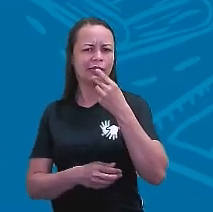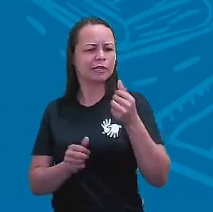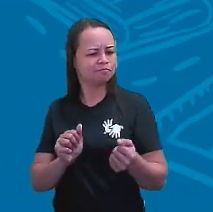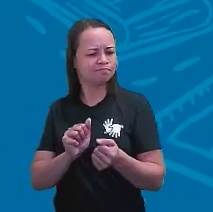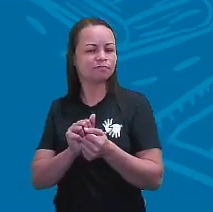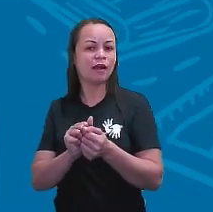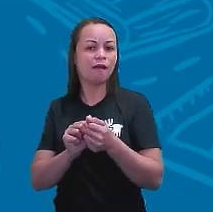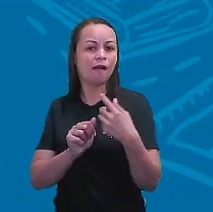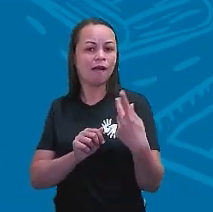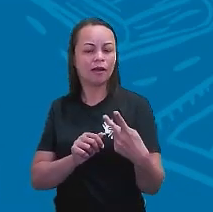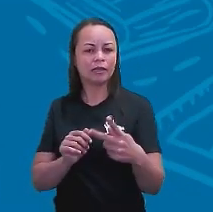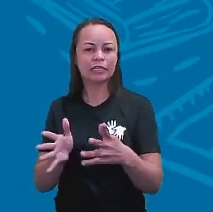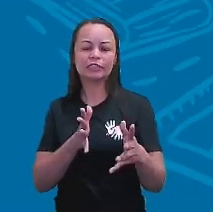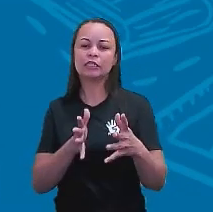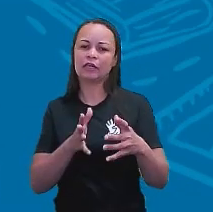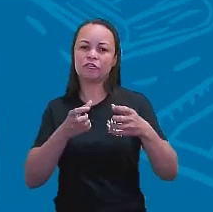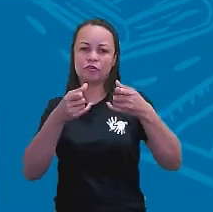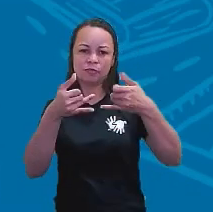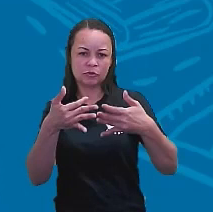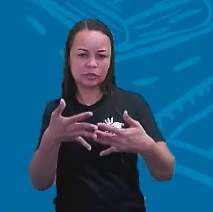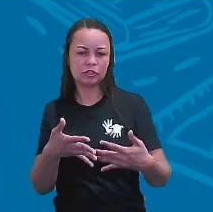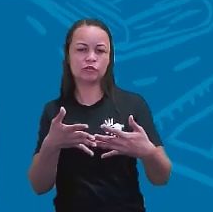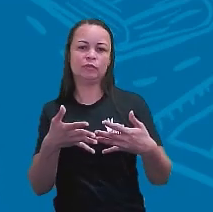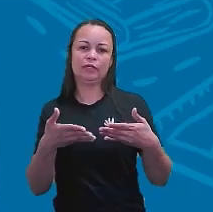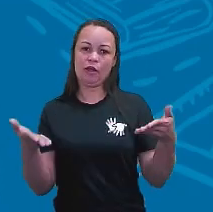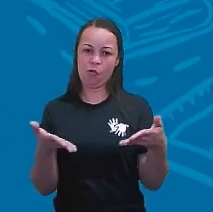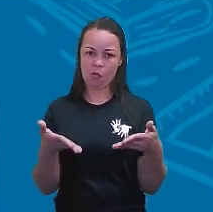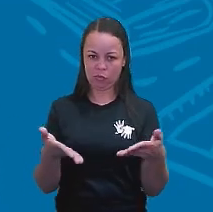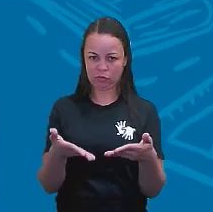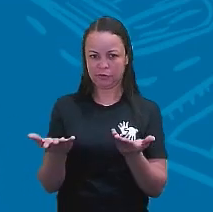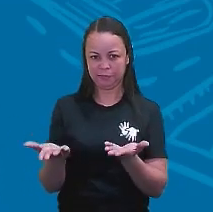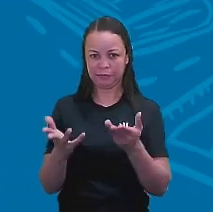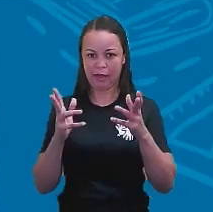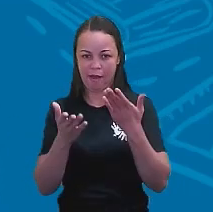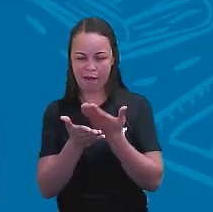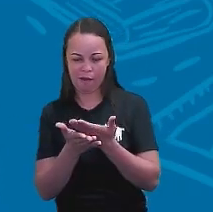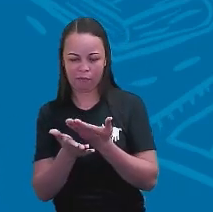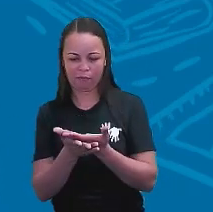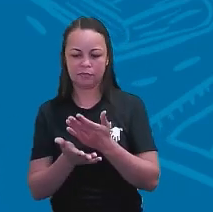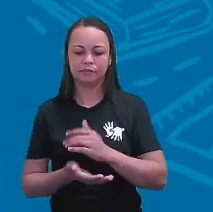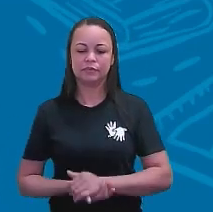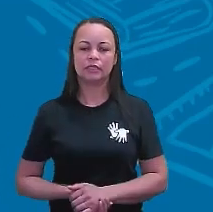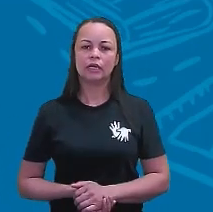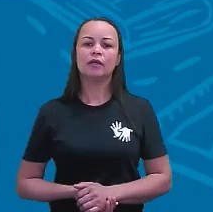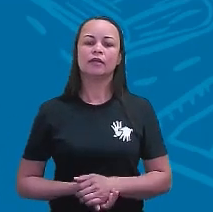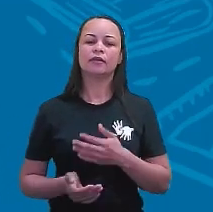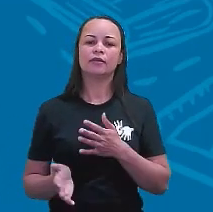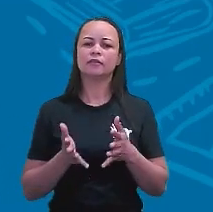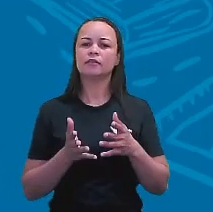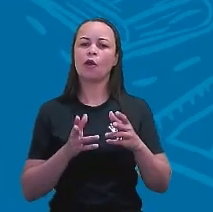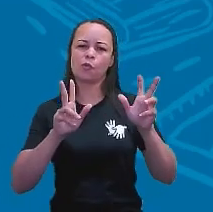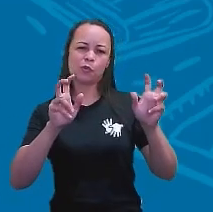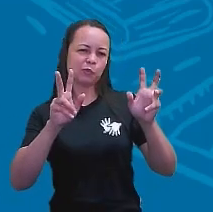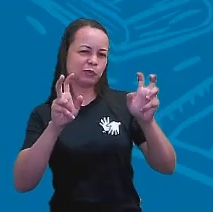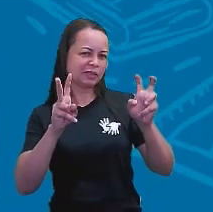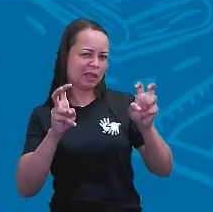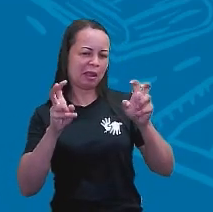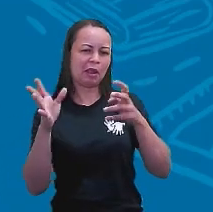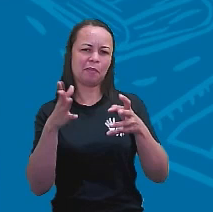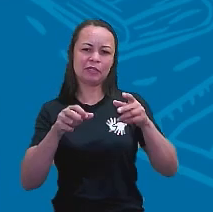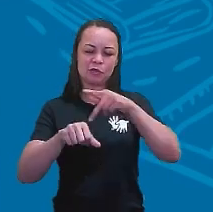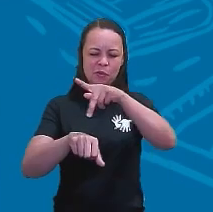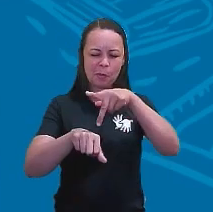quem, na verdade, nós vamos falar sobre ele. Então, ó, já dá para conferir que o tema aí,